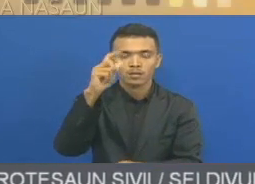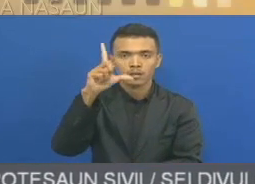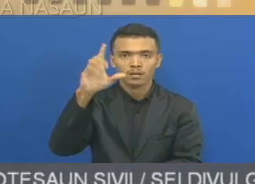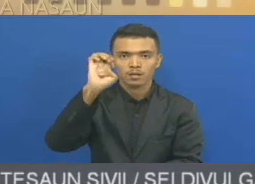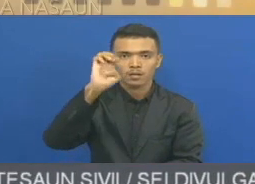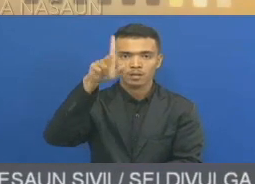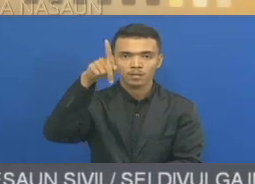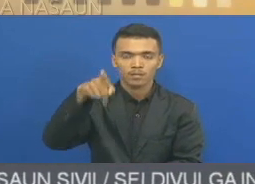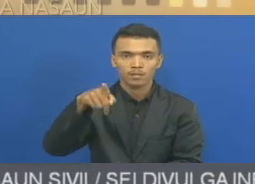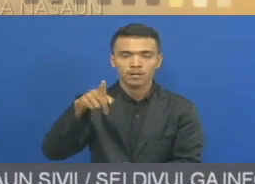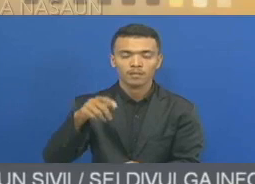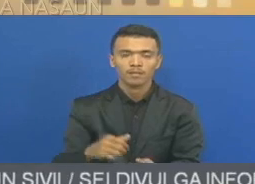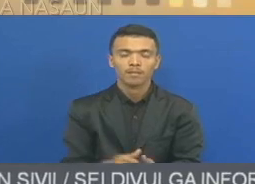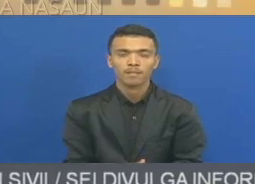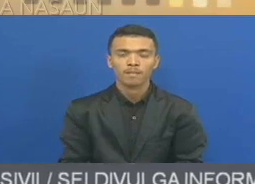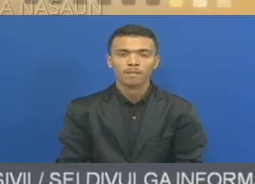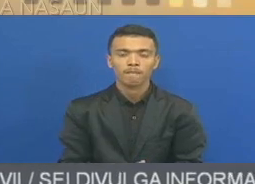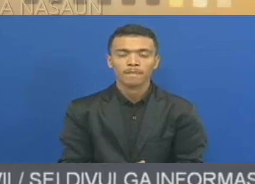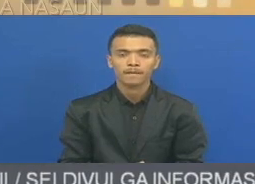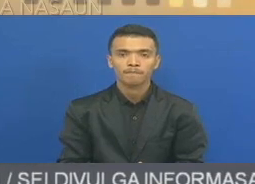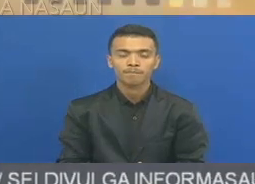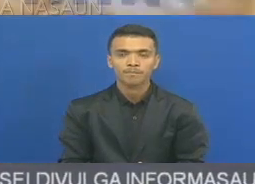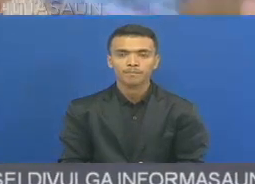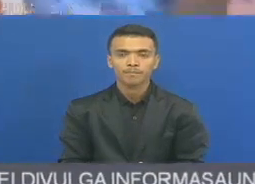Timor-Leste, empresa pública, RTTLEP.